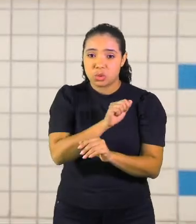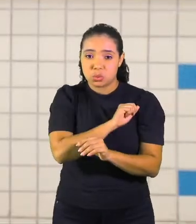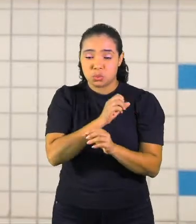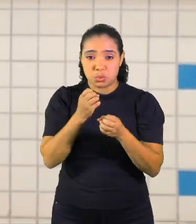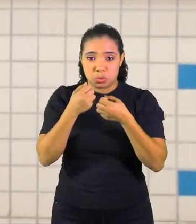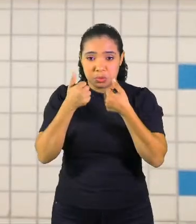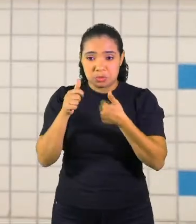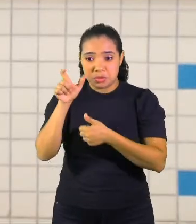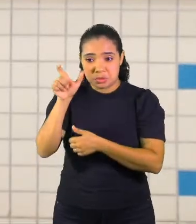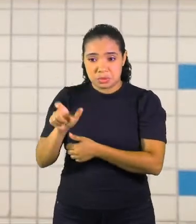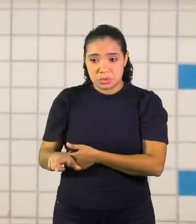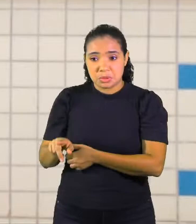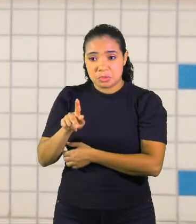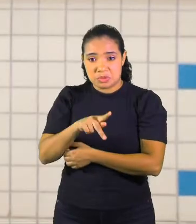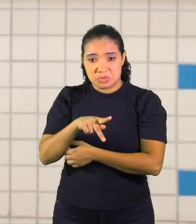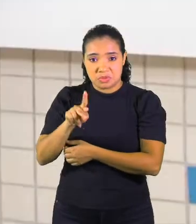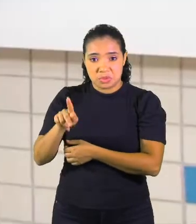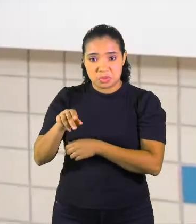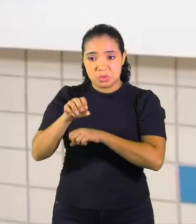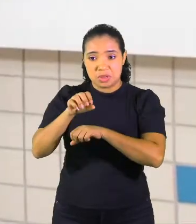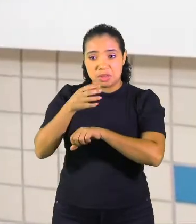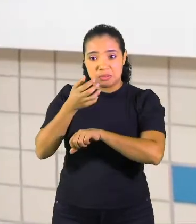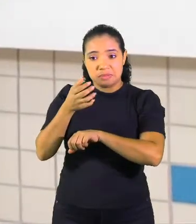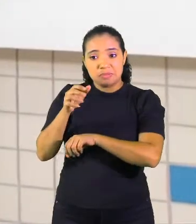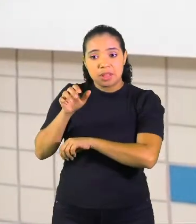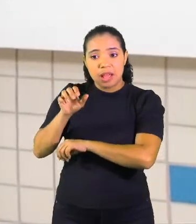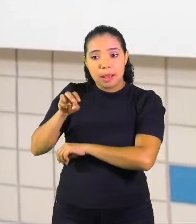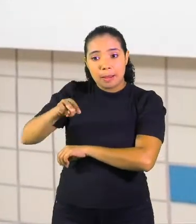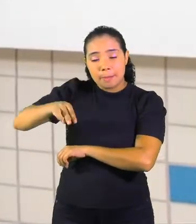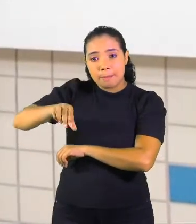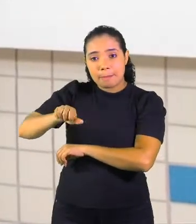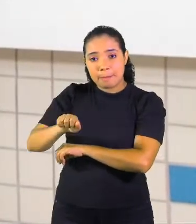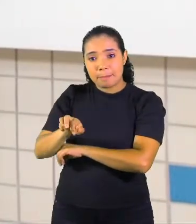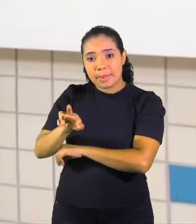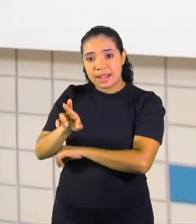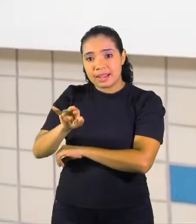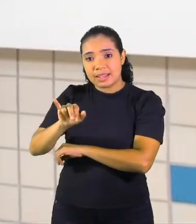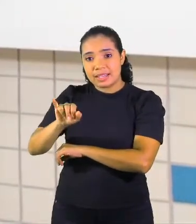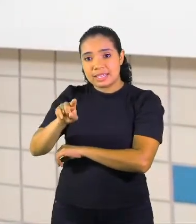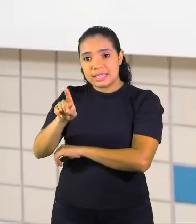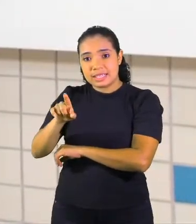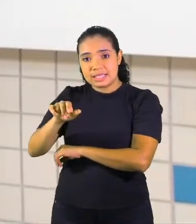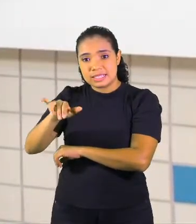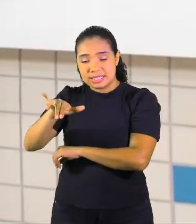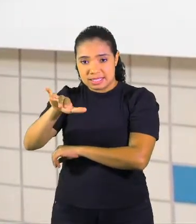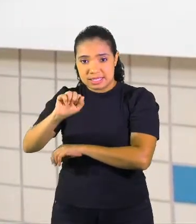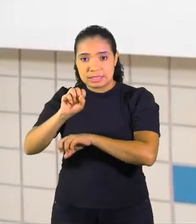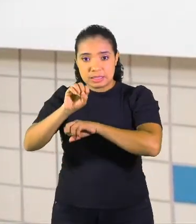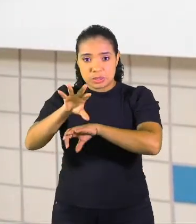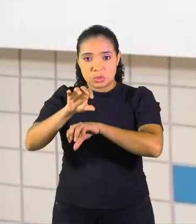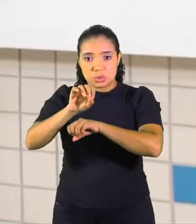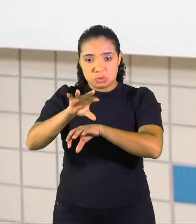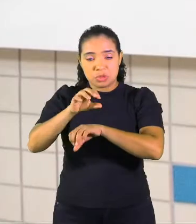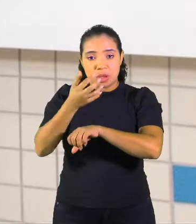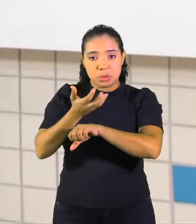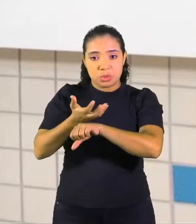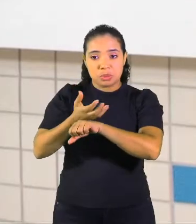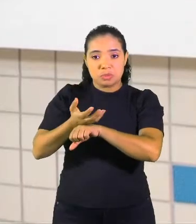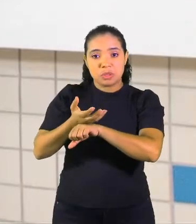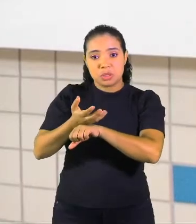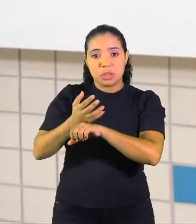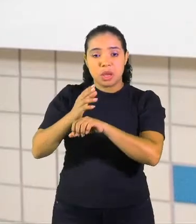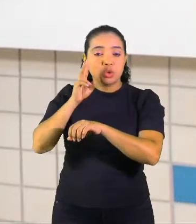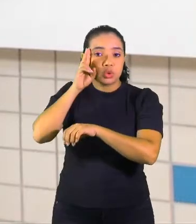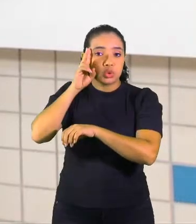novamente aqui para a nossa aula de História. E meu nome é Marísia Rodrigues, lá da Escola Pastor Paulo Leivas